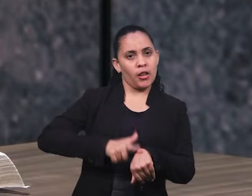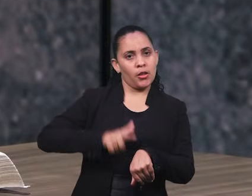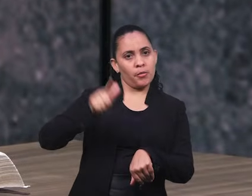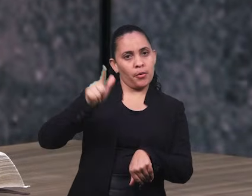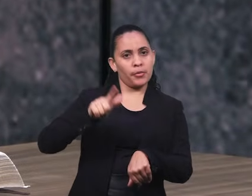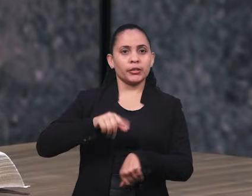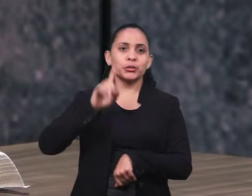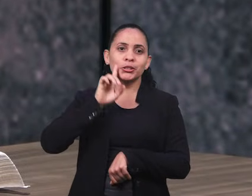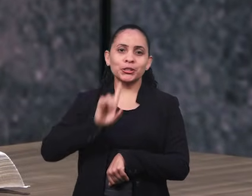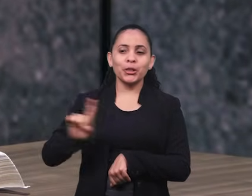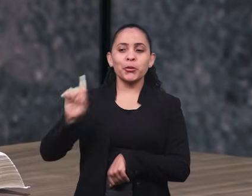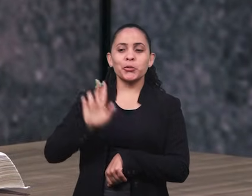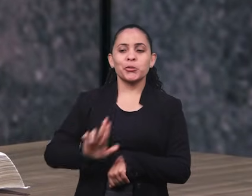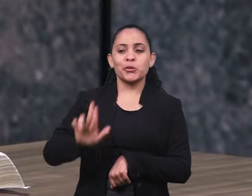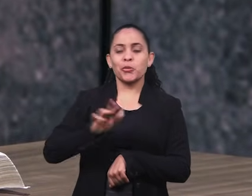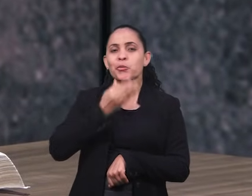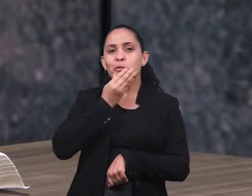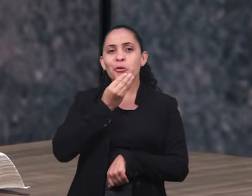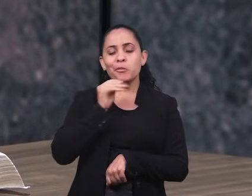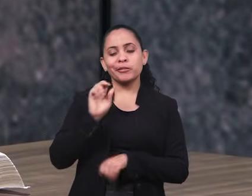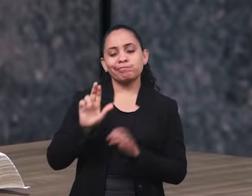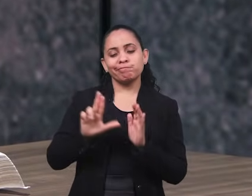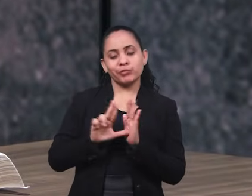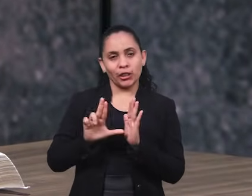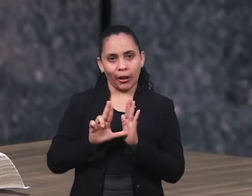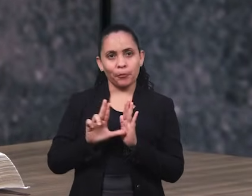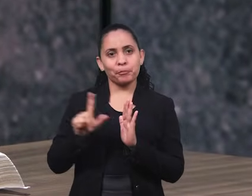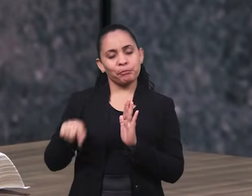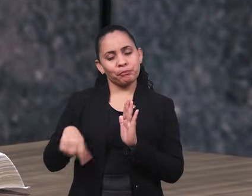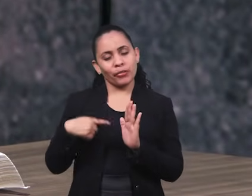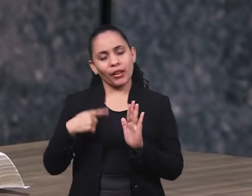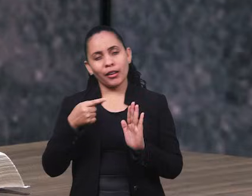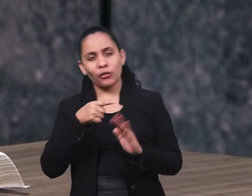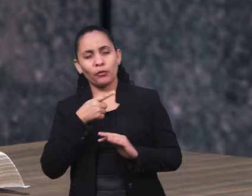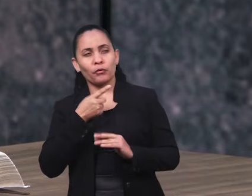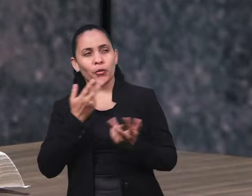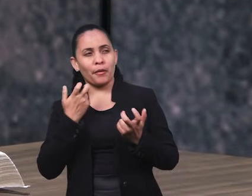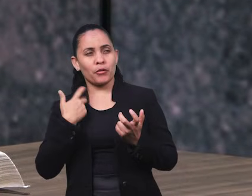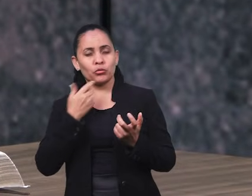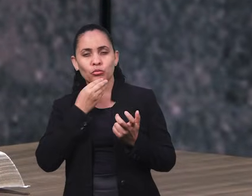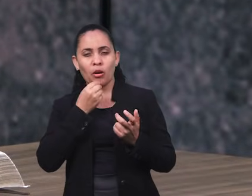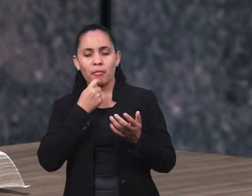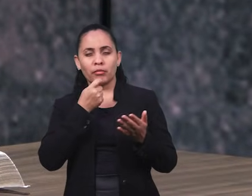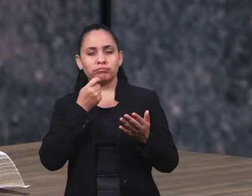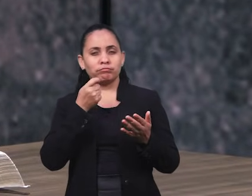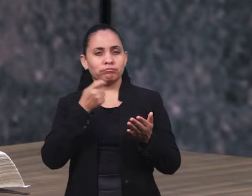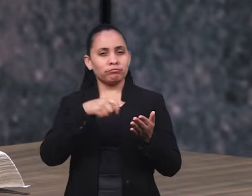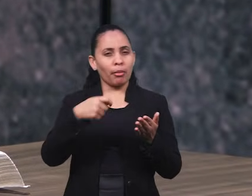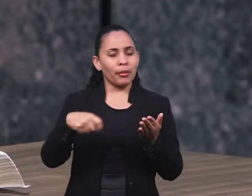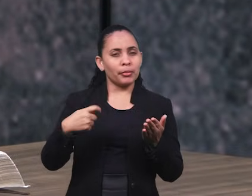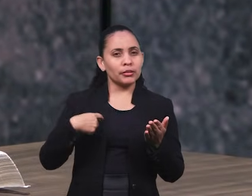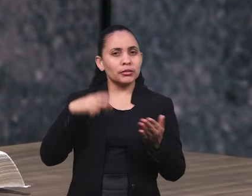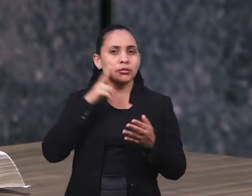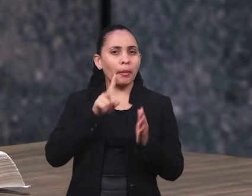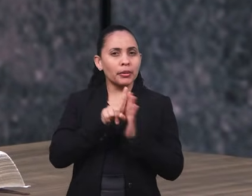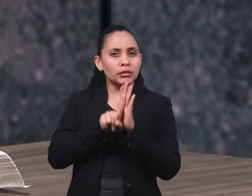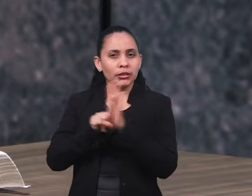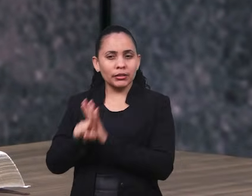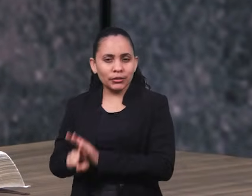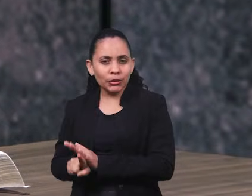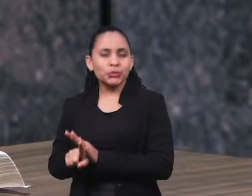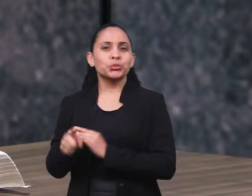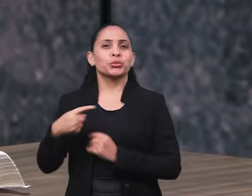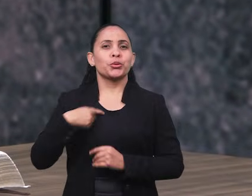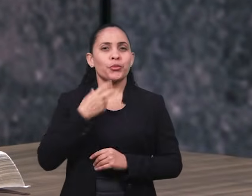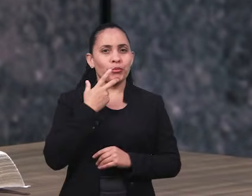momento, Deus usou Lutero. É muito interessante porque eu vi uma vez um historiador dizer que, e esse historiador não era crente, tá?